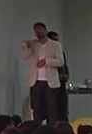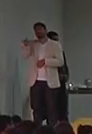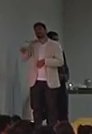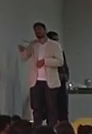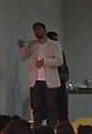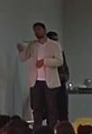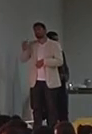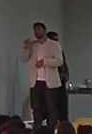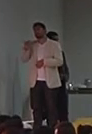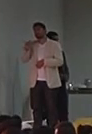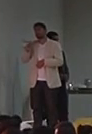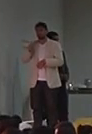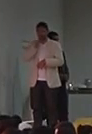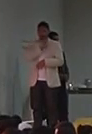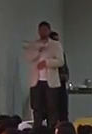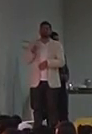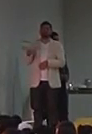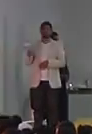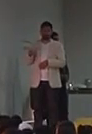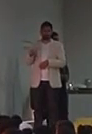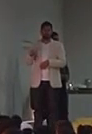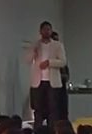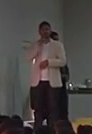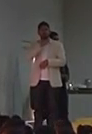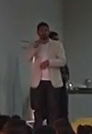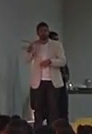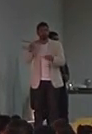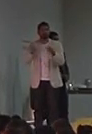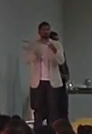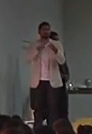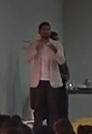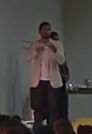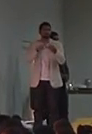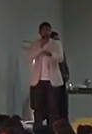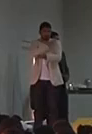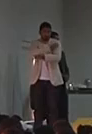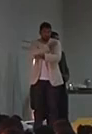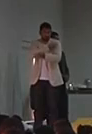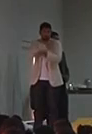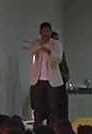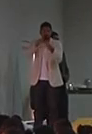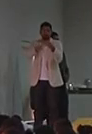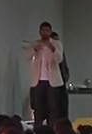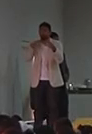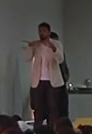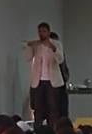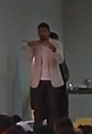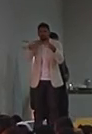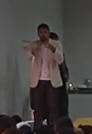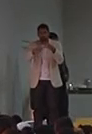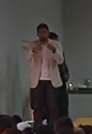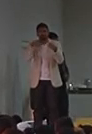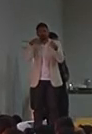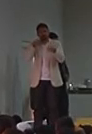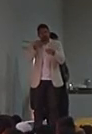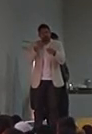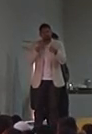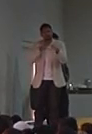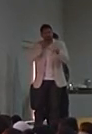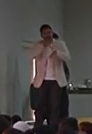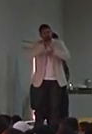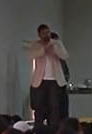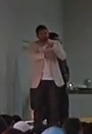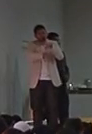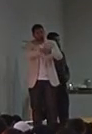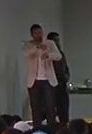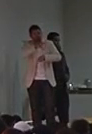envolvidos, os docentes envolvidos, os estudantes envolvidos vão estar buscando o conhecimento, o